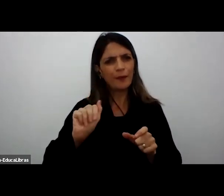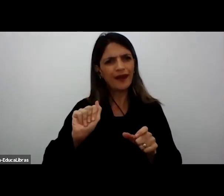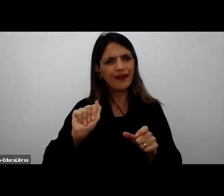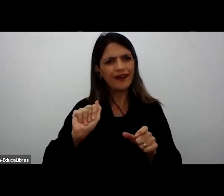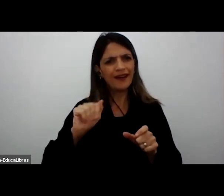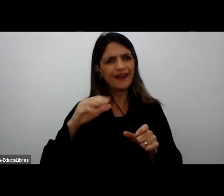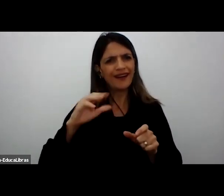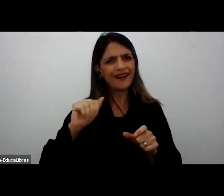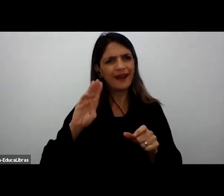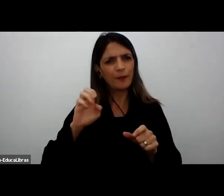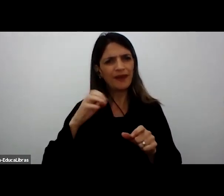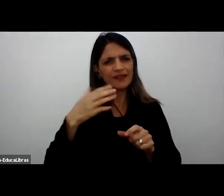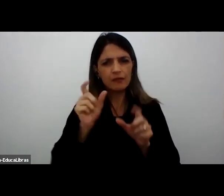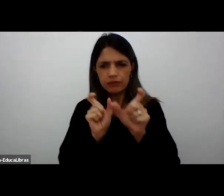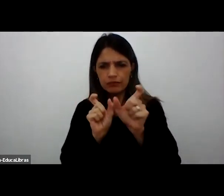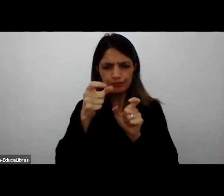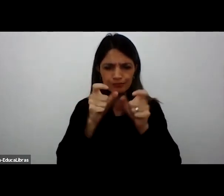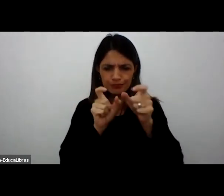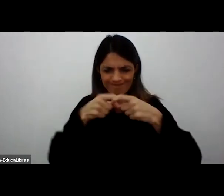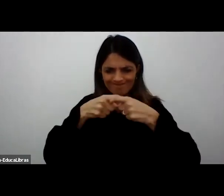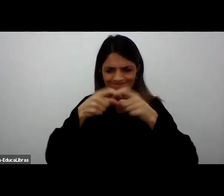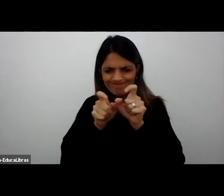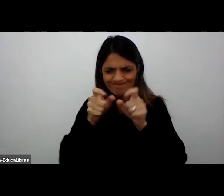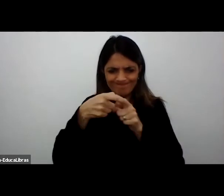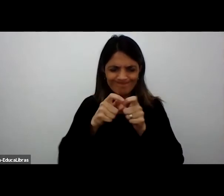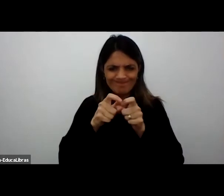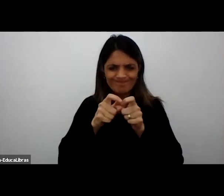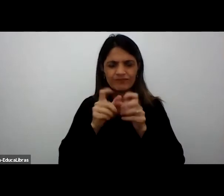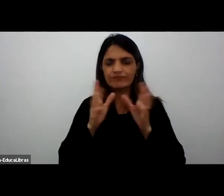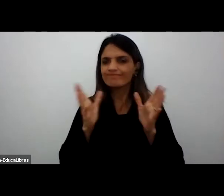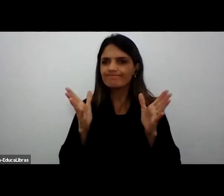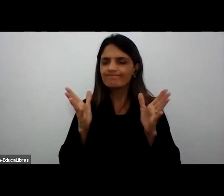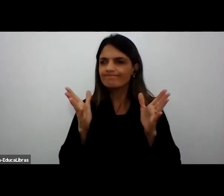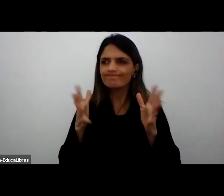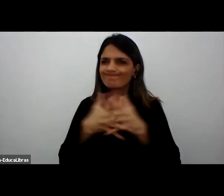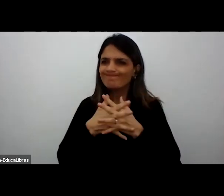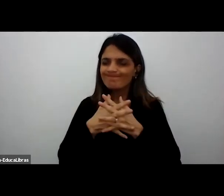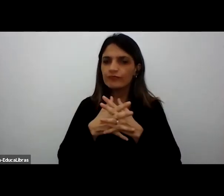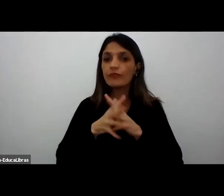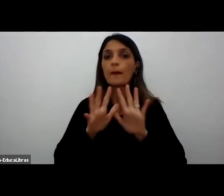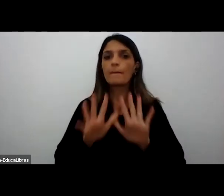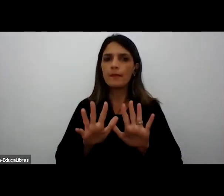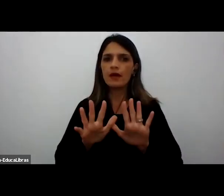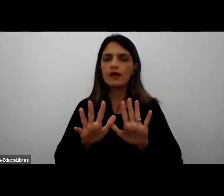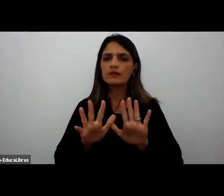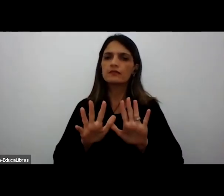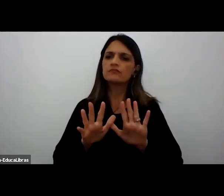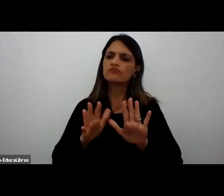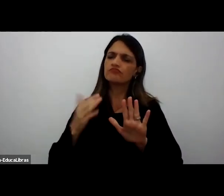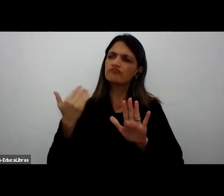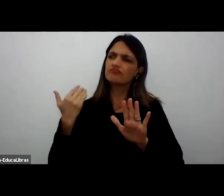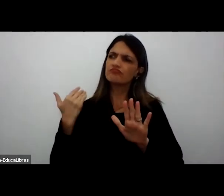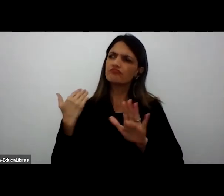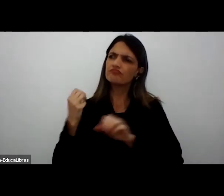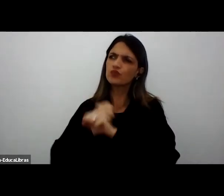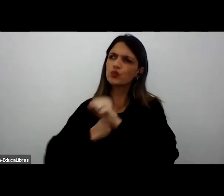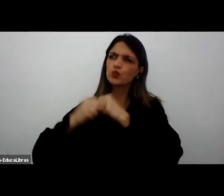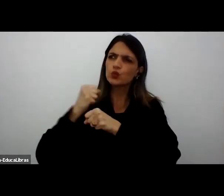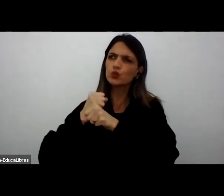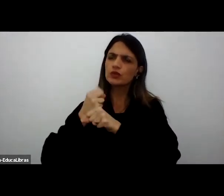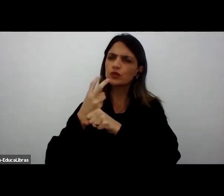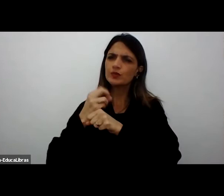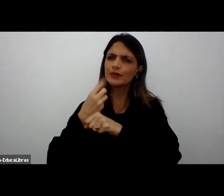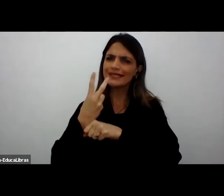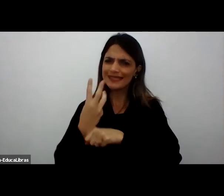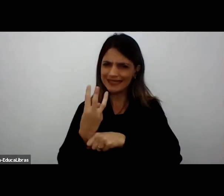De lá para cá, a gente apoiou vários projetos que promovem a cultura de doação no Brasil, entre eles, acho que em destaque,